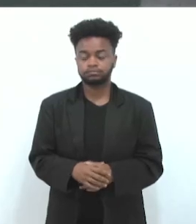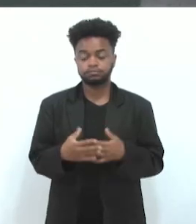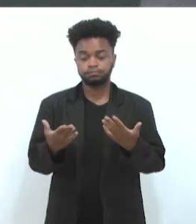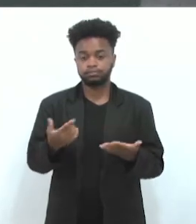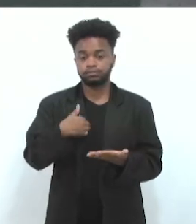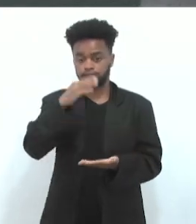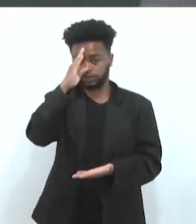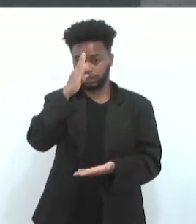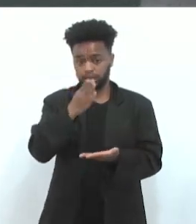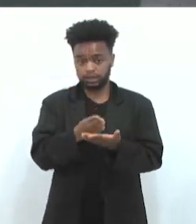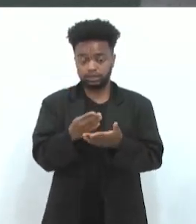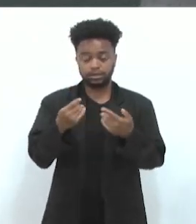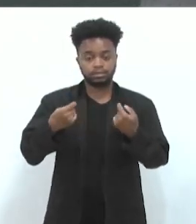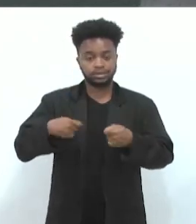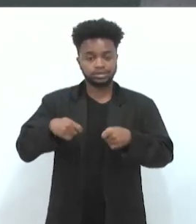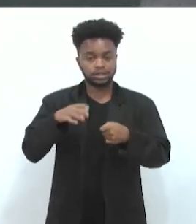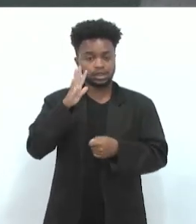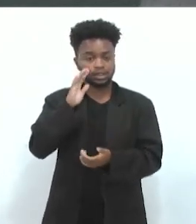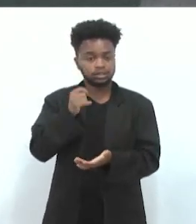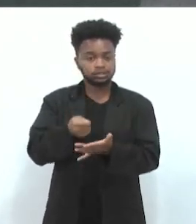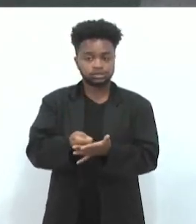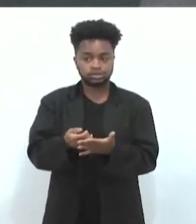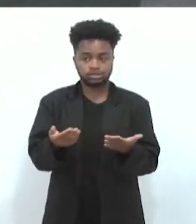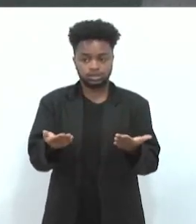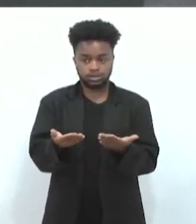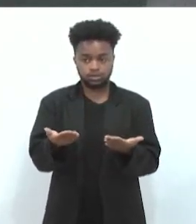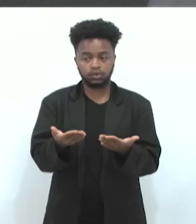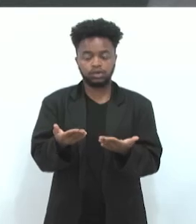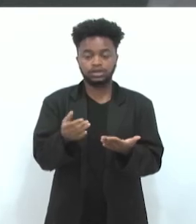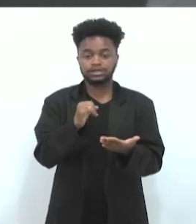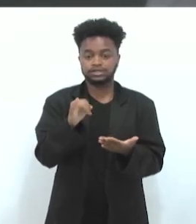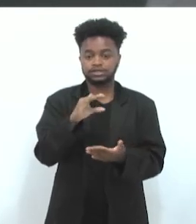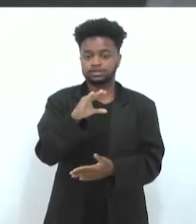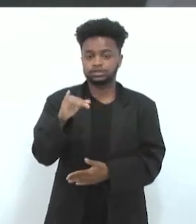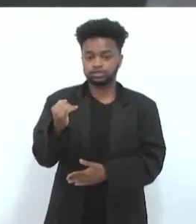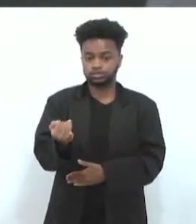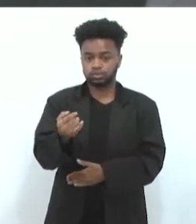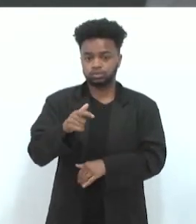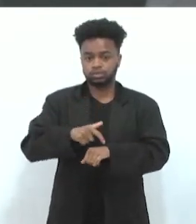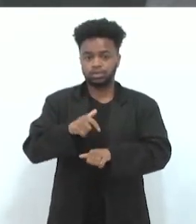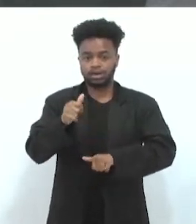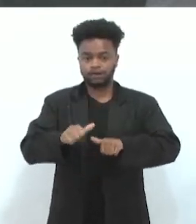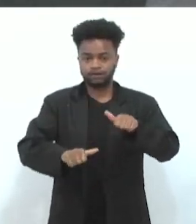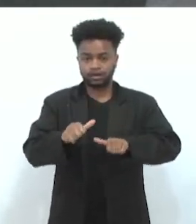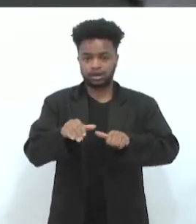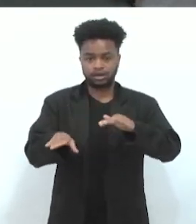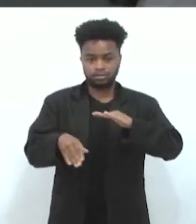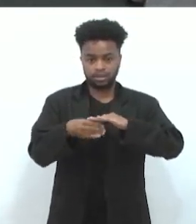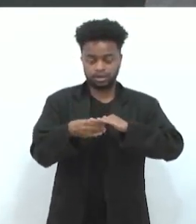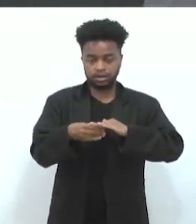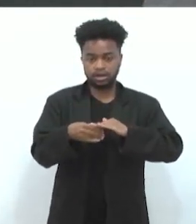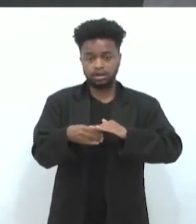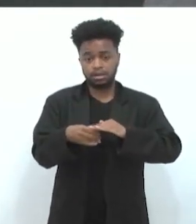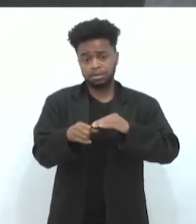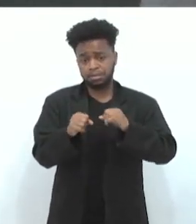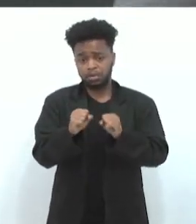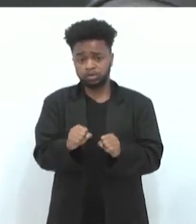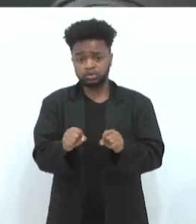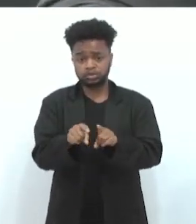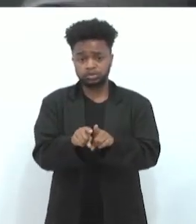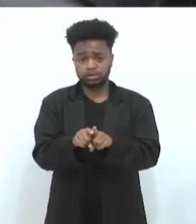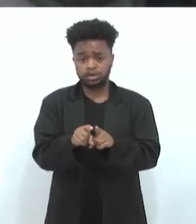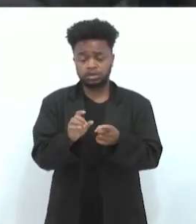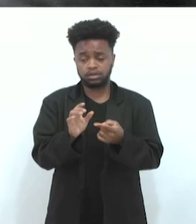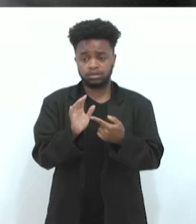que é necessário definir aqui se a CCJ, ao analisar emendas de plenário, deve também se